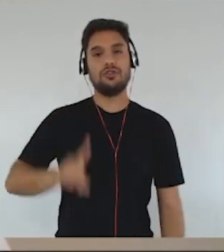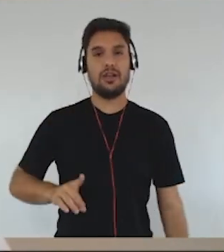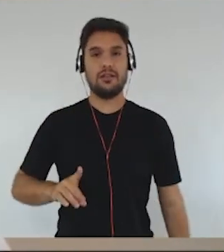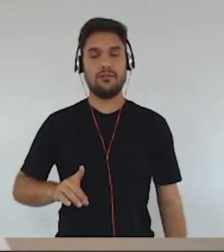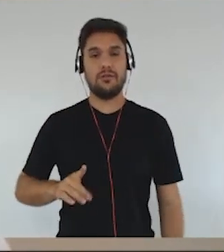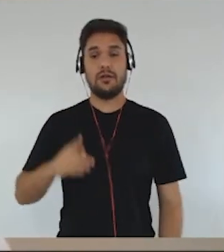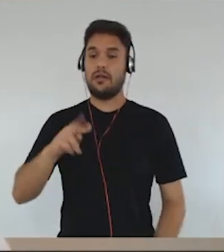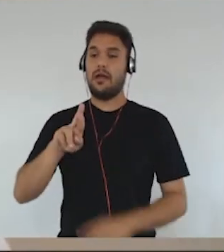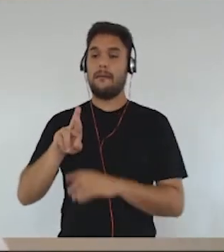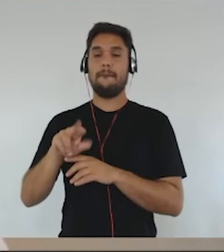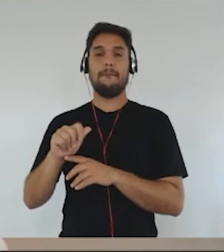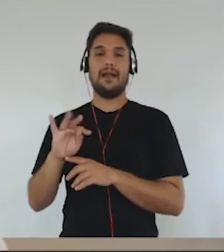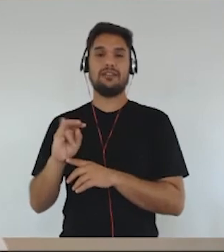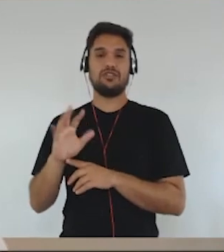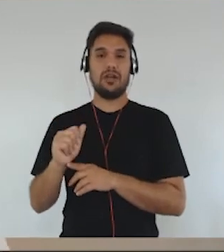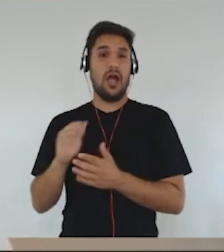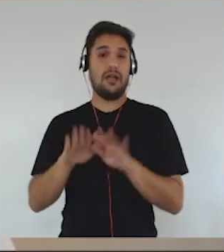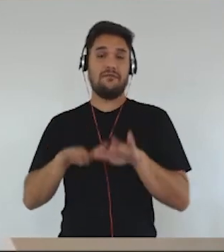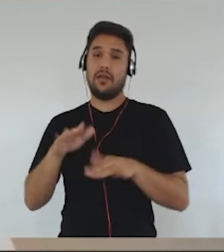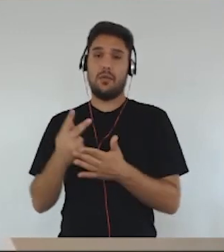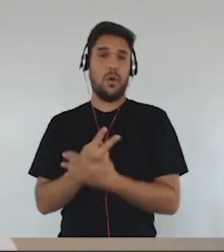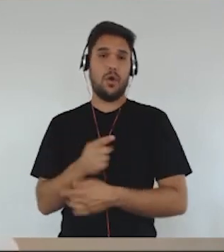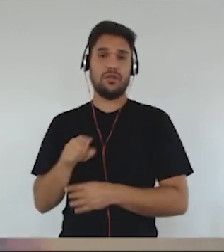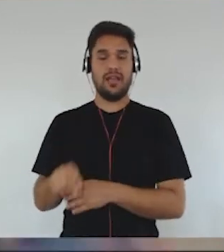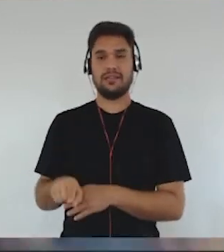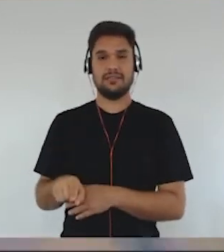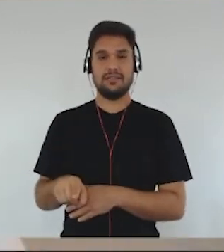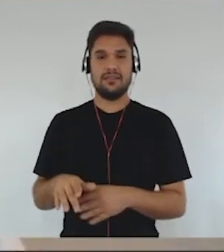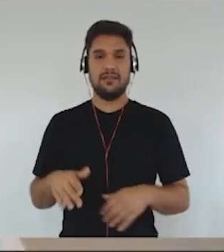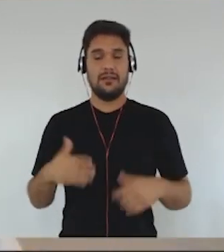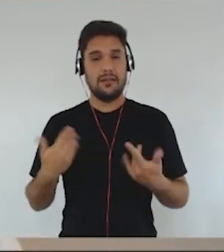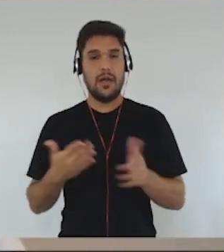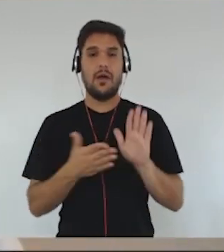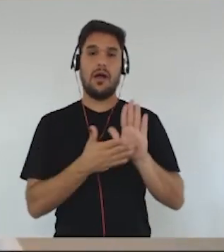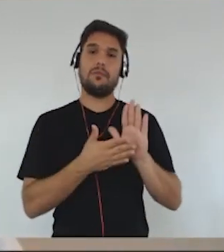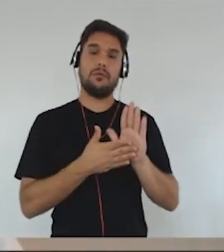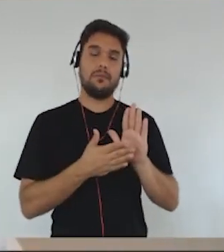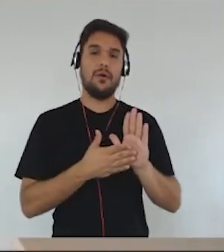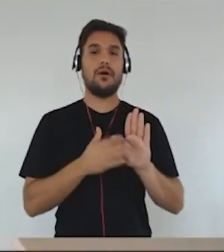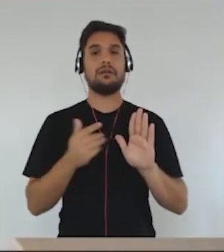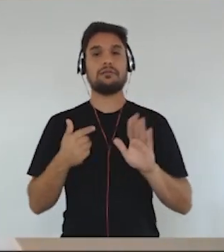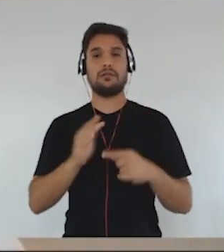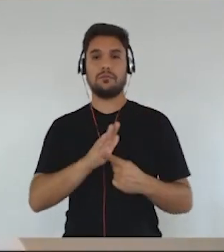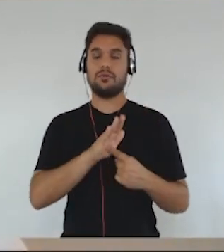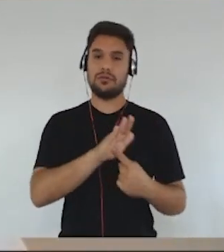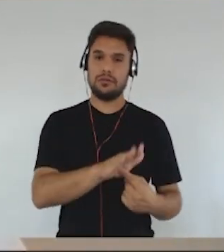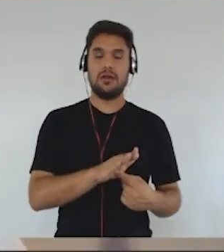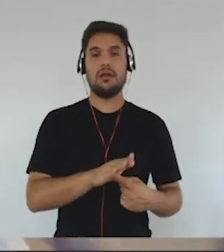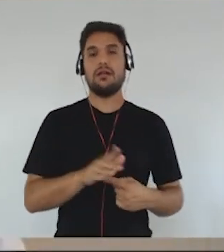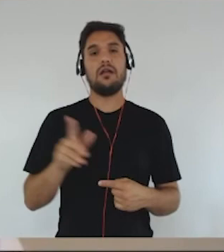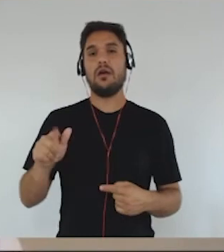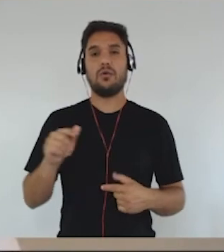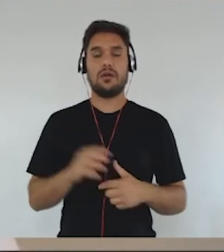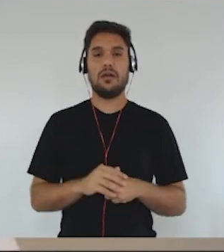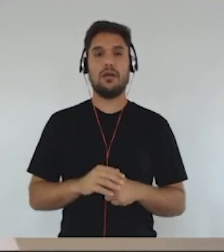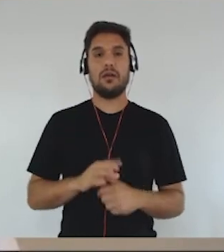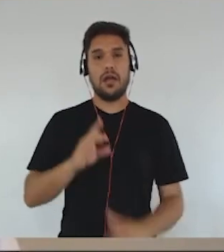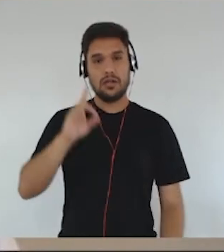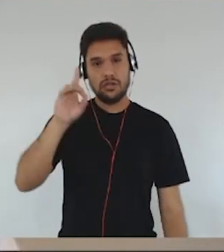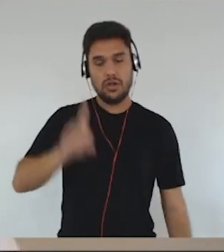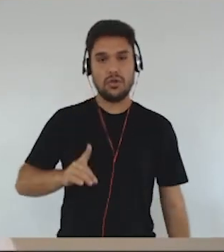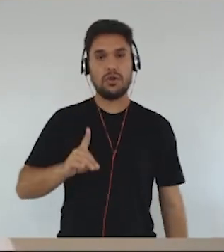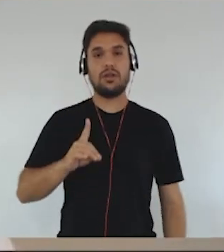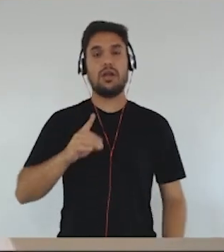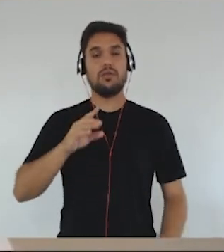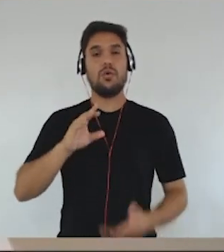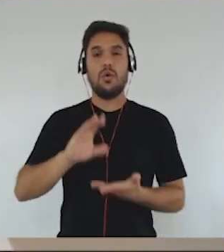prática, muitos colegas não deixam isso acontecer. E aí a proposta que a gente vai trazer para a diretoria do Conselho